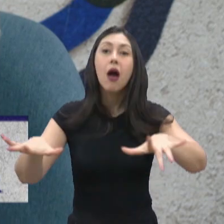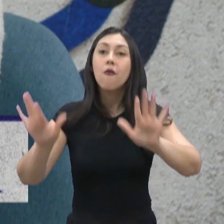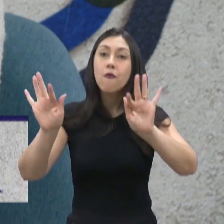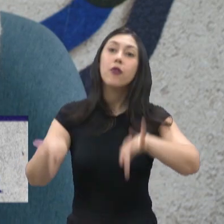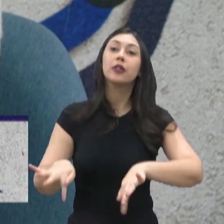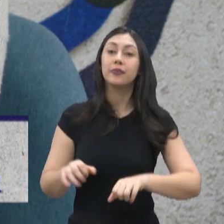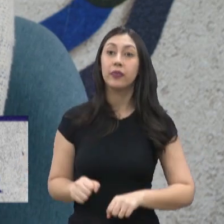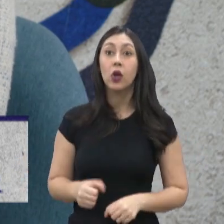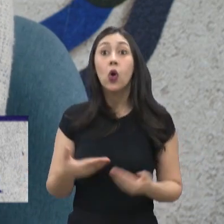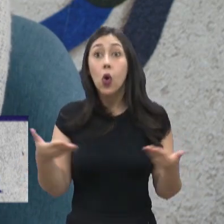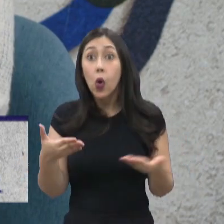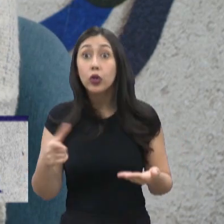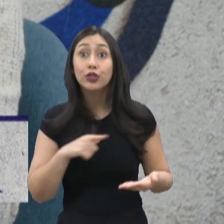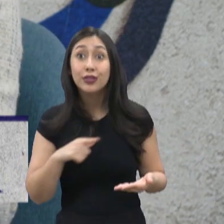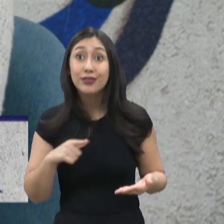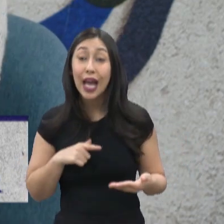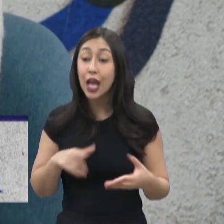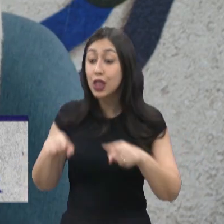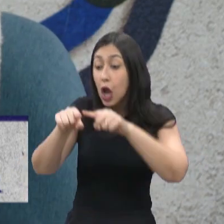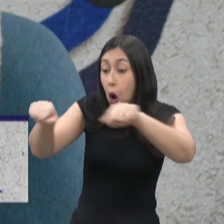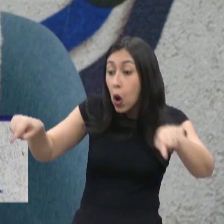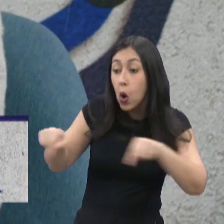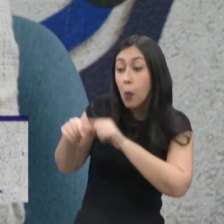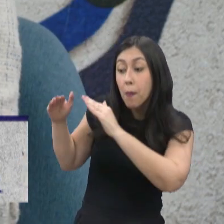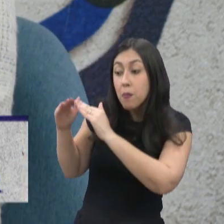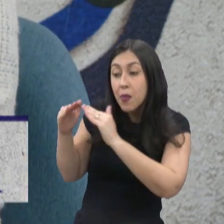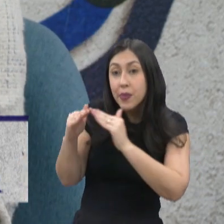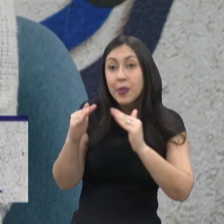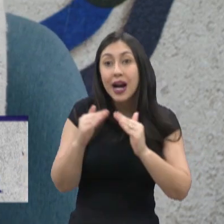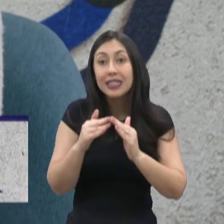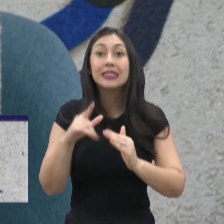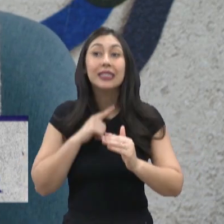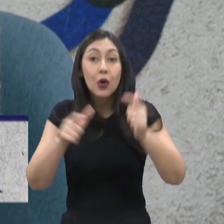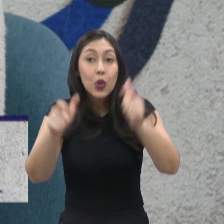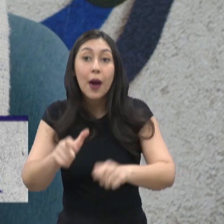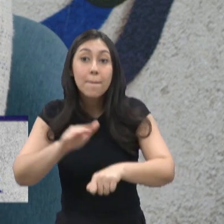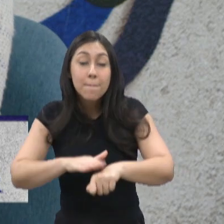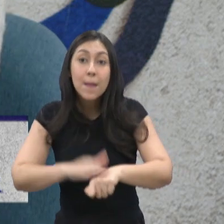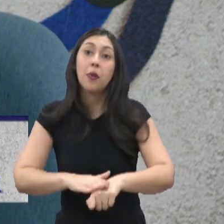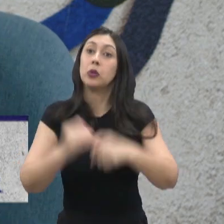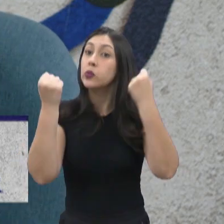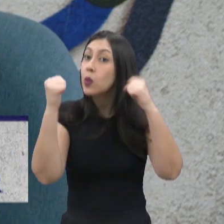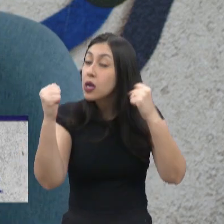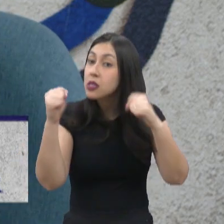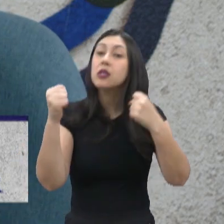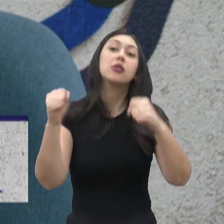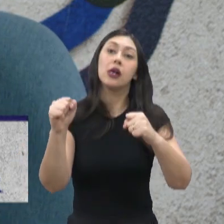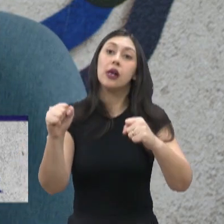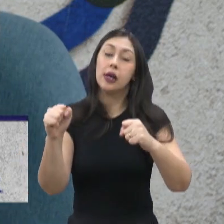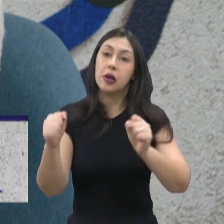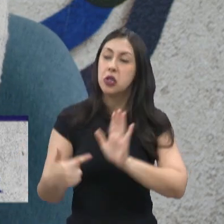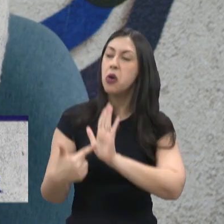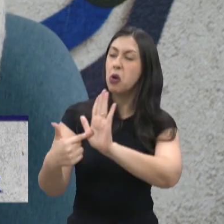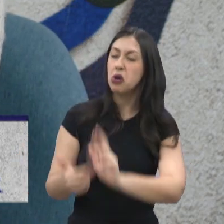e prédios que também estão montando seus espaços de treino para agregar valor para o mercado imobiliário, né, para se destacarem dentro desse